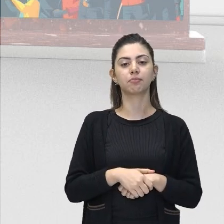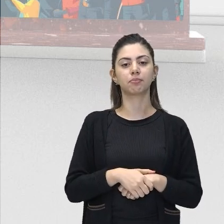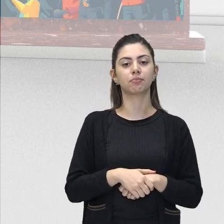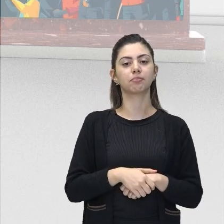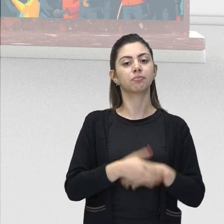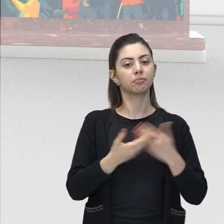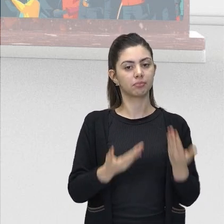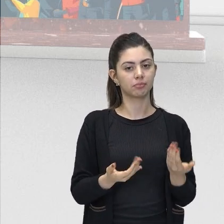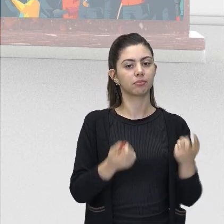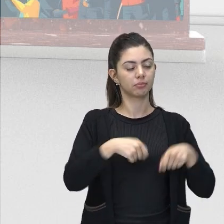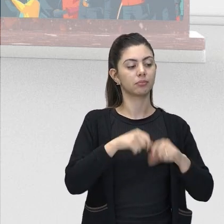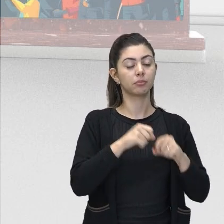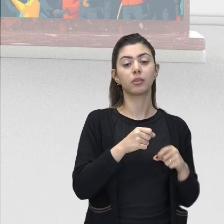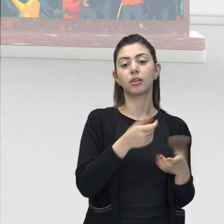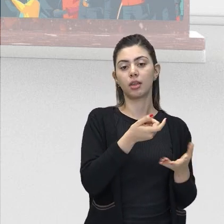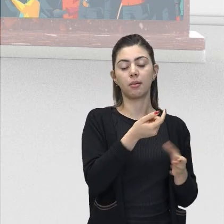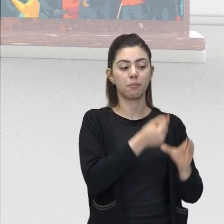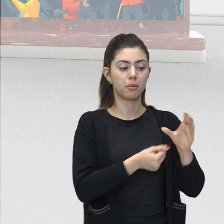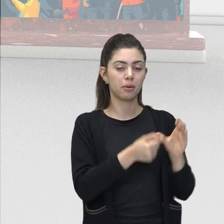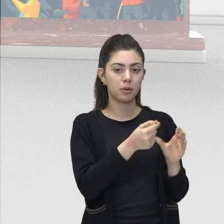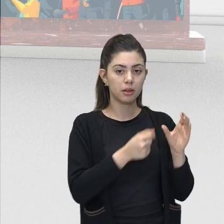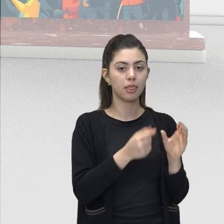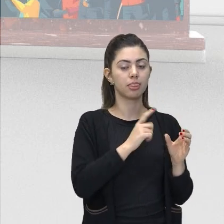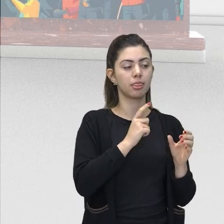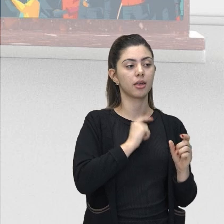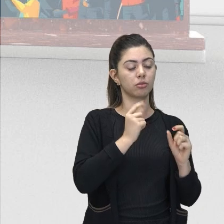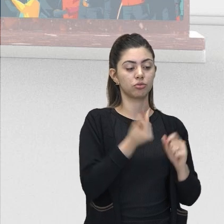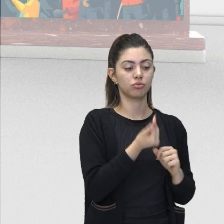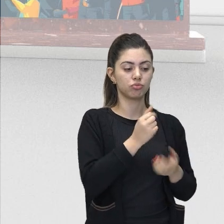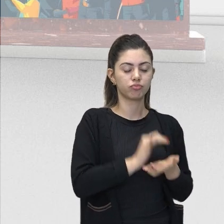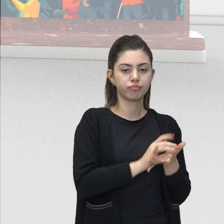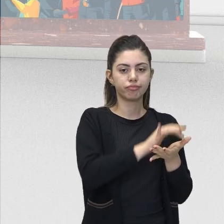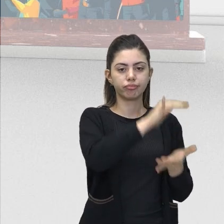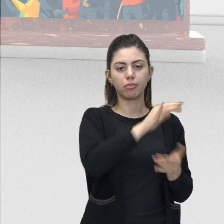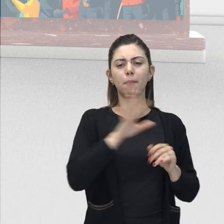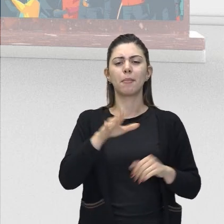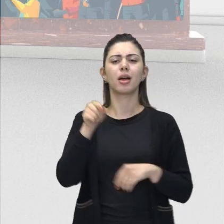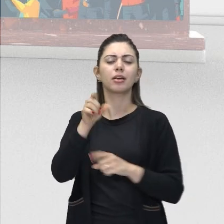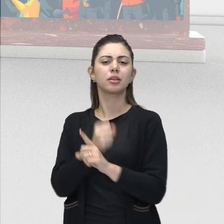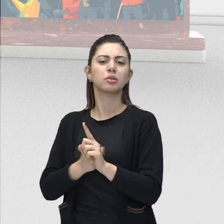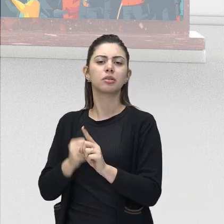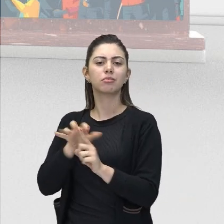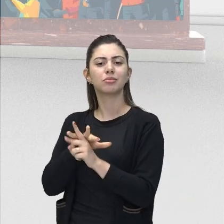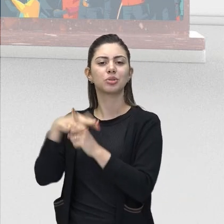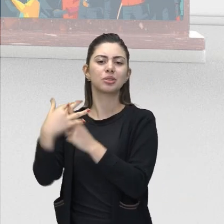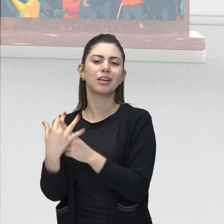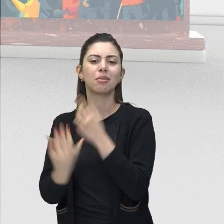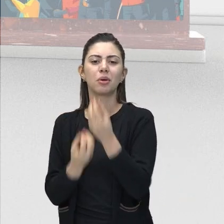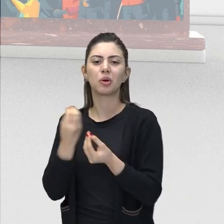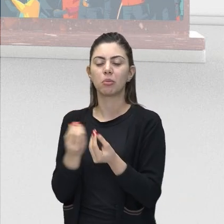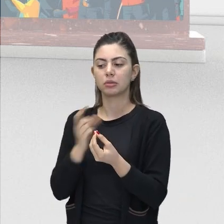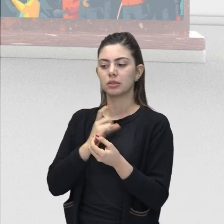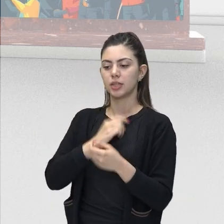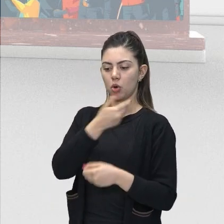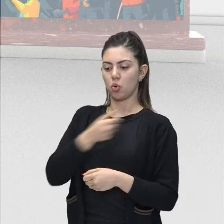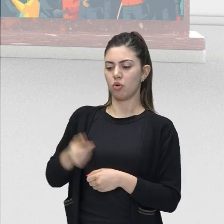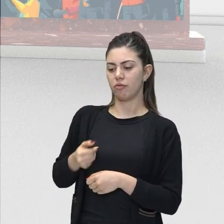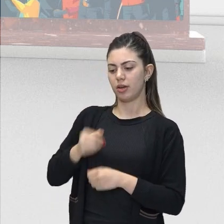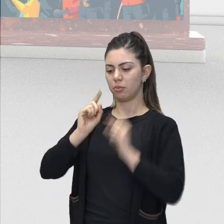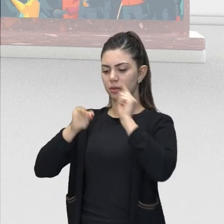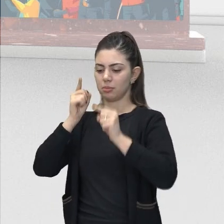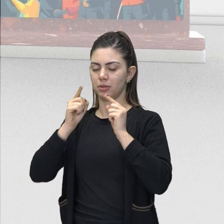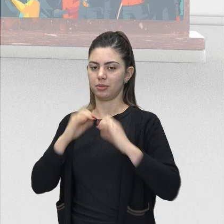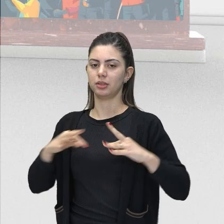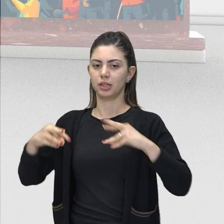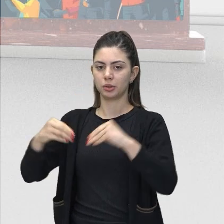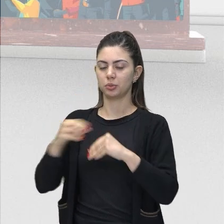gente tem a obtenção de lucro e a acumulação de riqueza. No socialismo, a gente tem o controle do meio de produção ali pelo Estado, tá? No